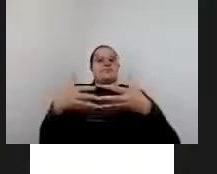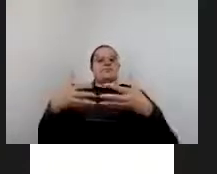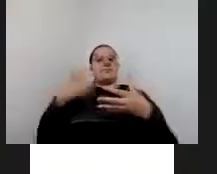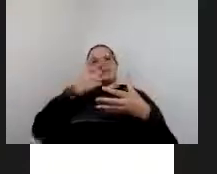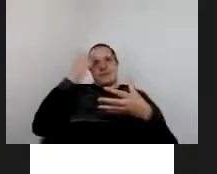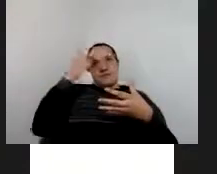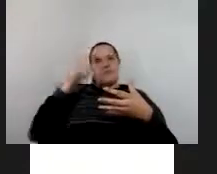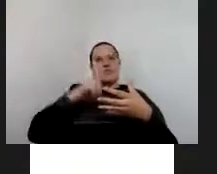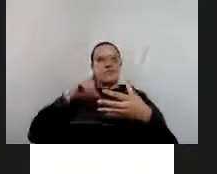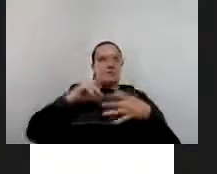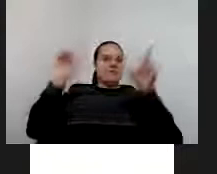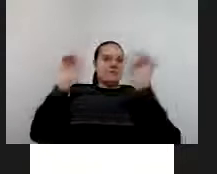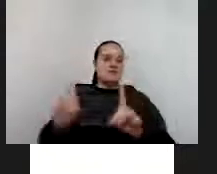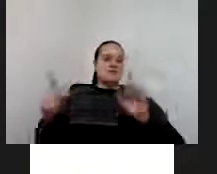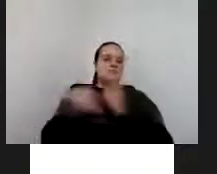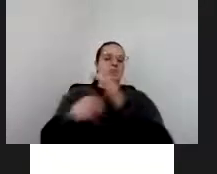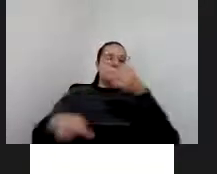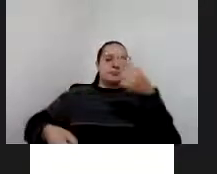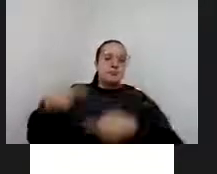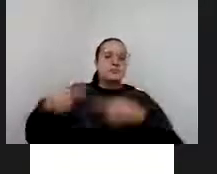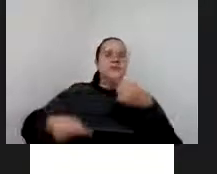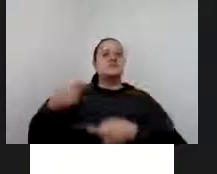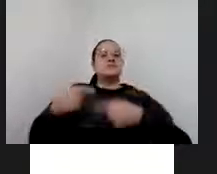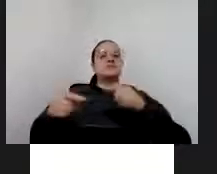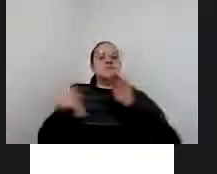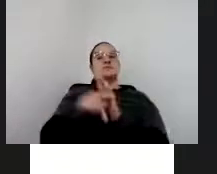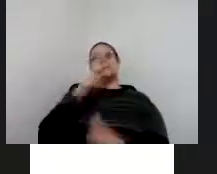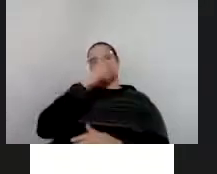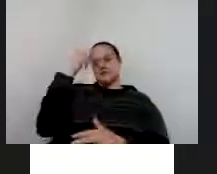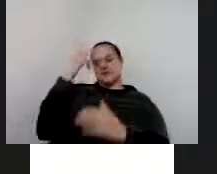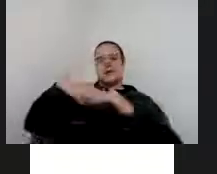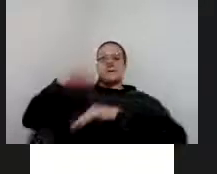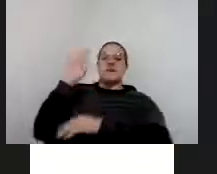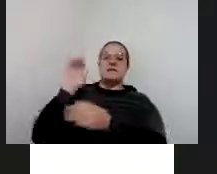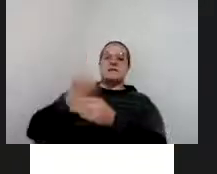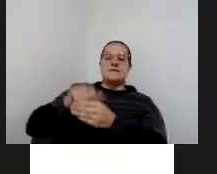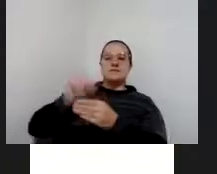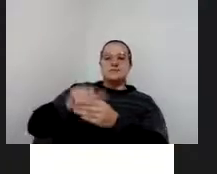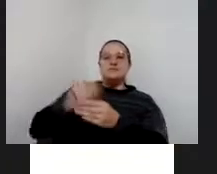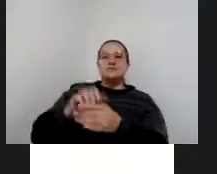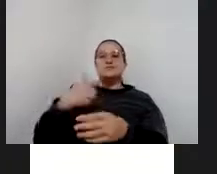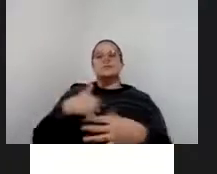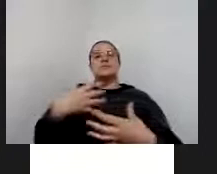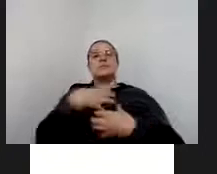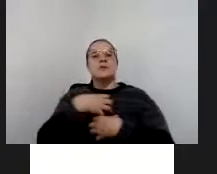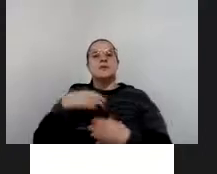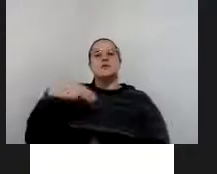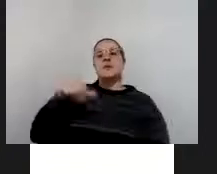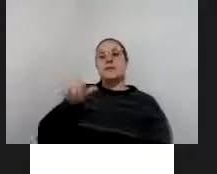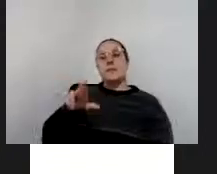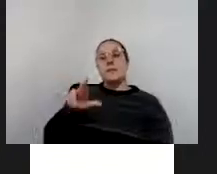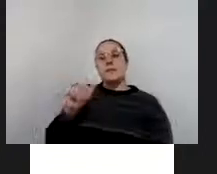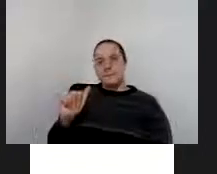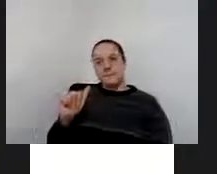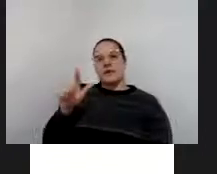deficiência que teve por fins políticos, para você trazer mais eleitores, eu cito nesse caso até a própria Mara Gabrilli, com quem eu já tinha conversado bastante sobre